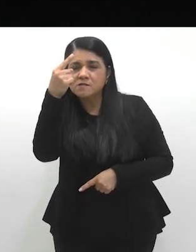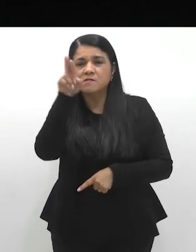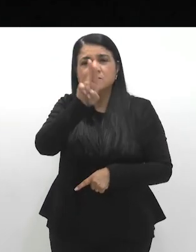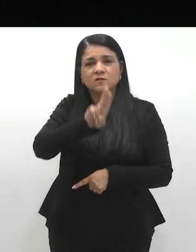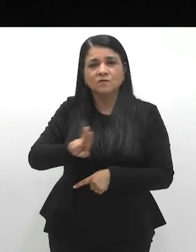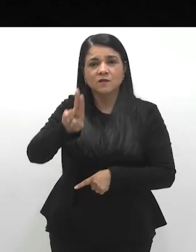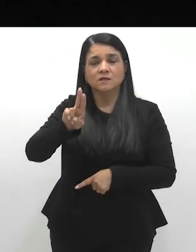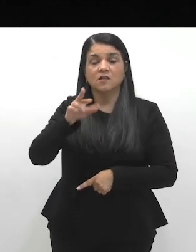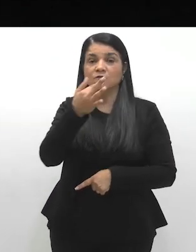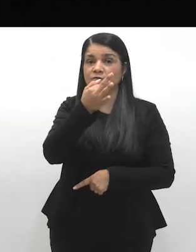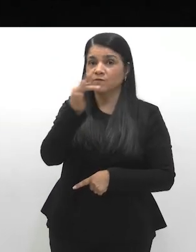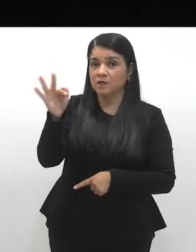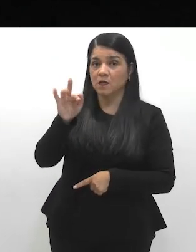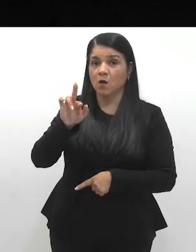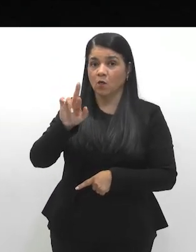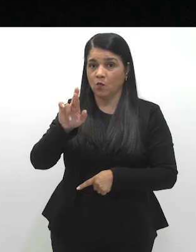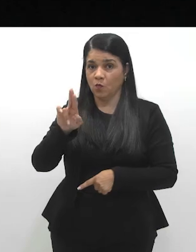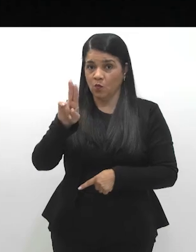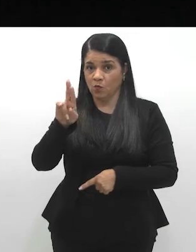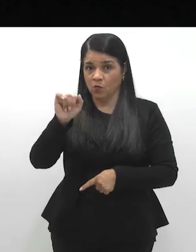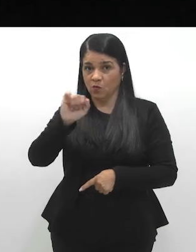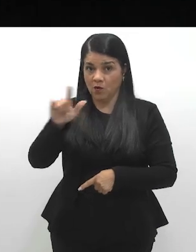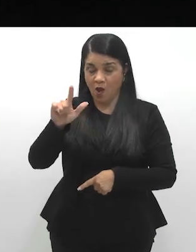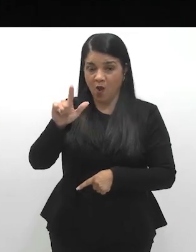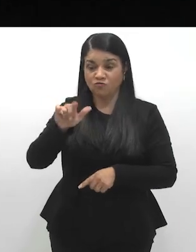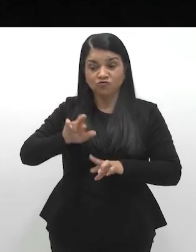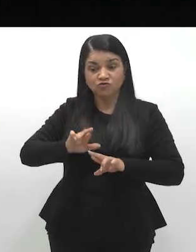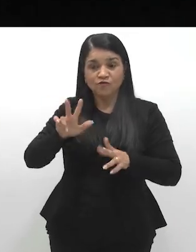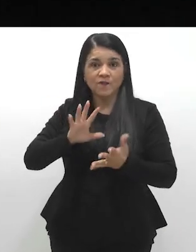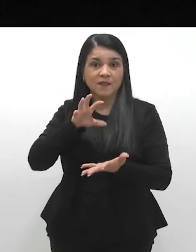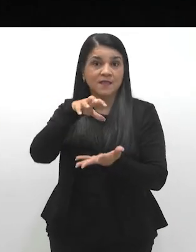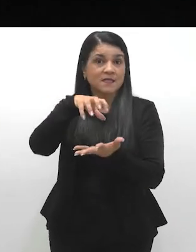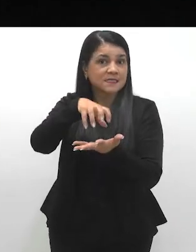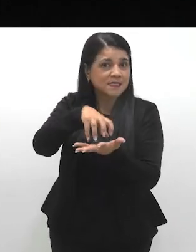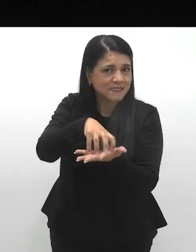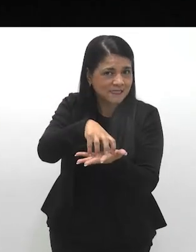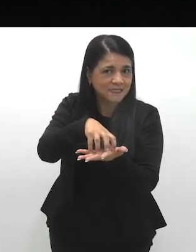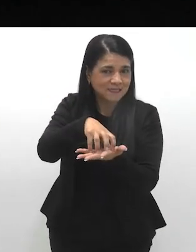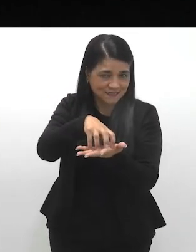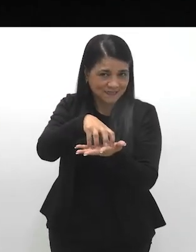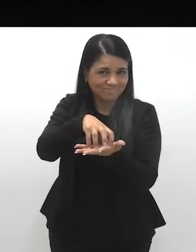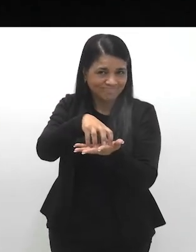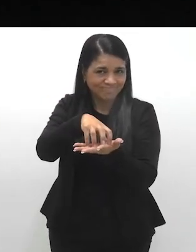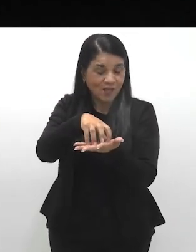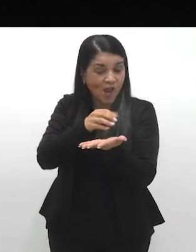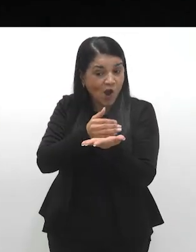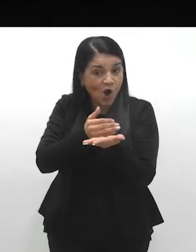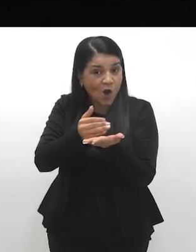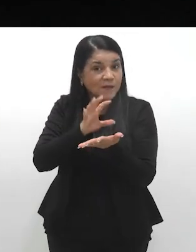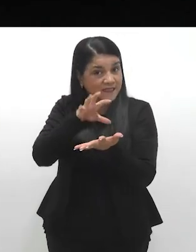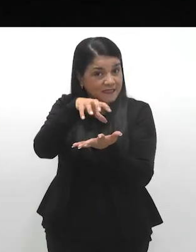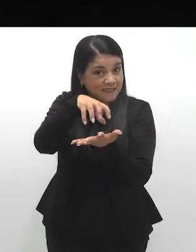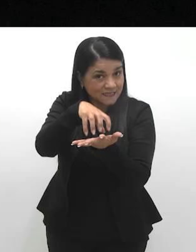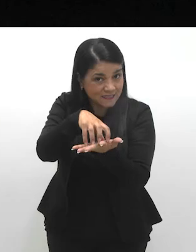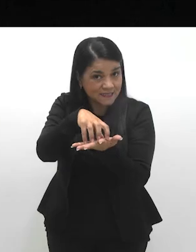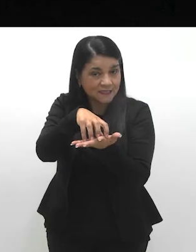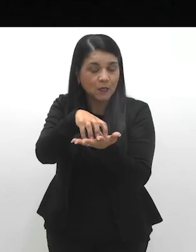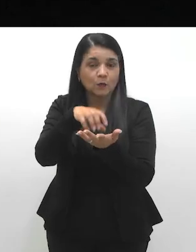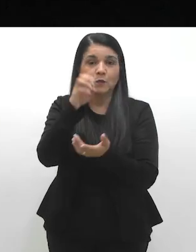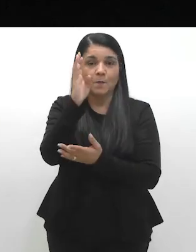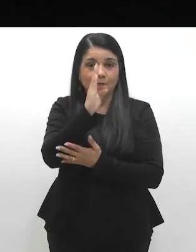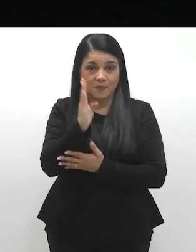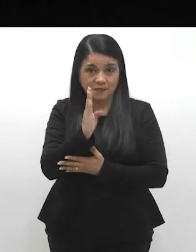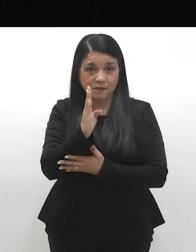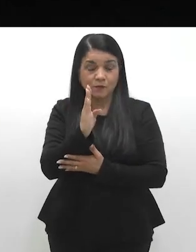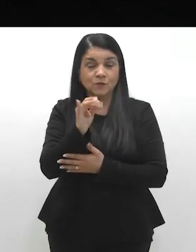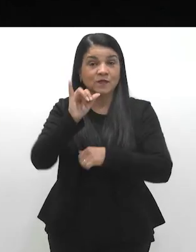a Universidade Federal Rural do Rio de Janeiro, não mais numa região central, que ela se inicia na região central do